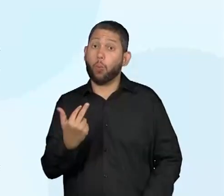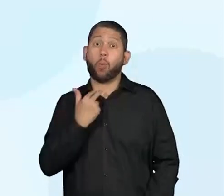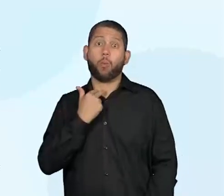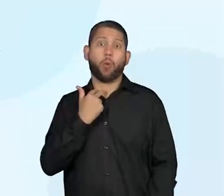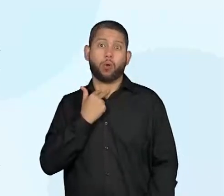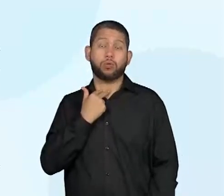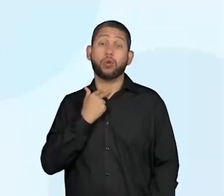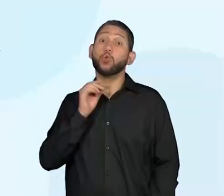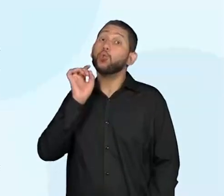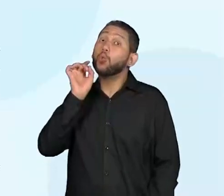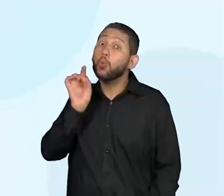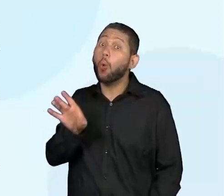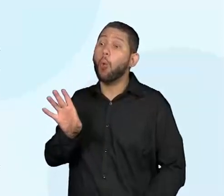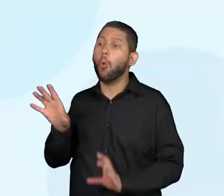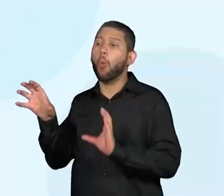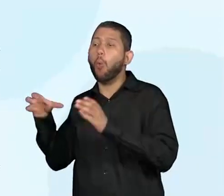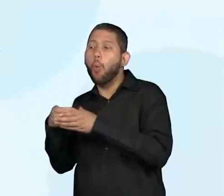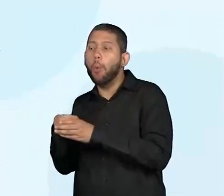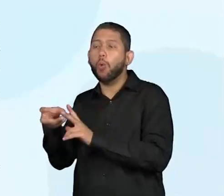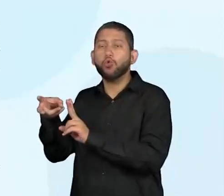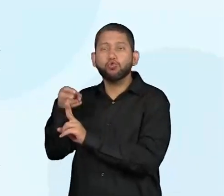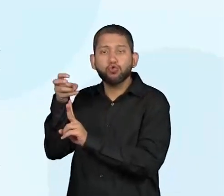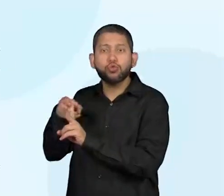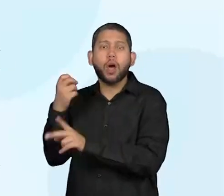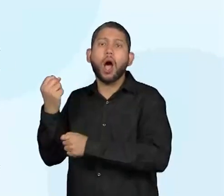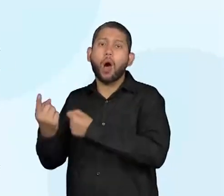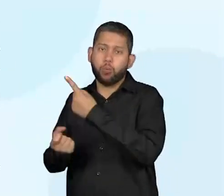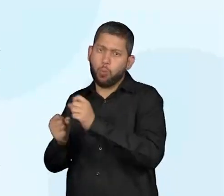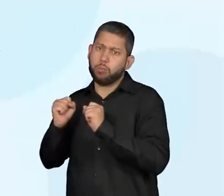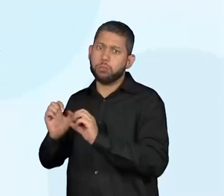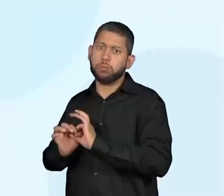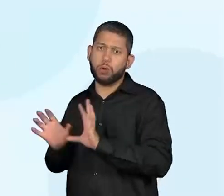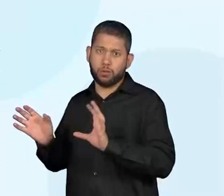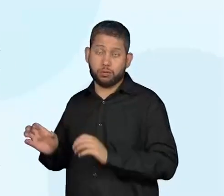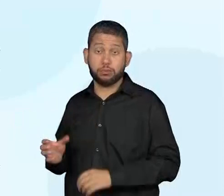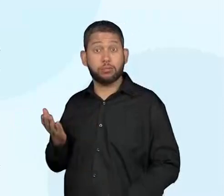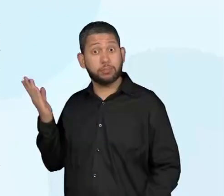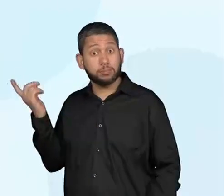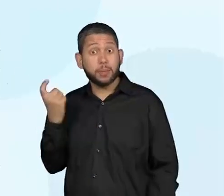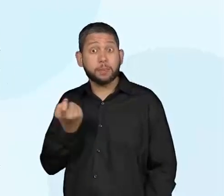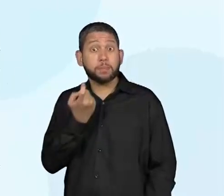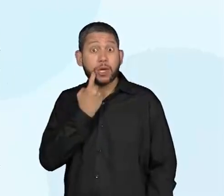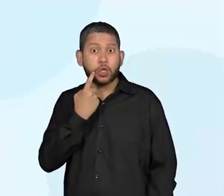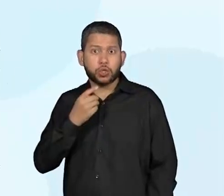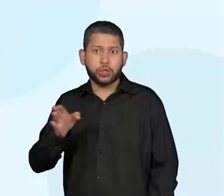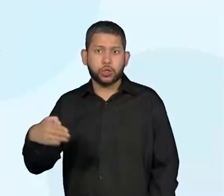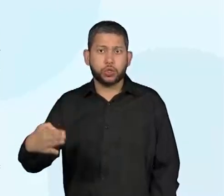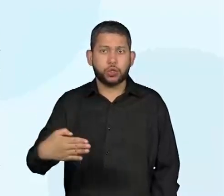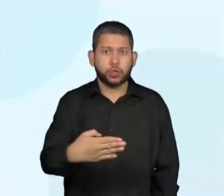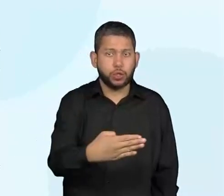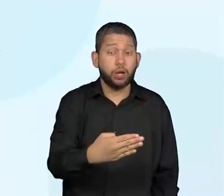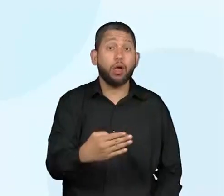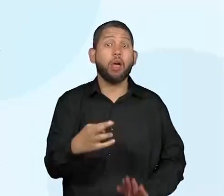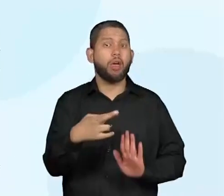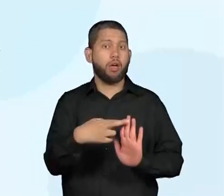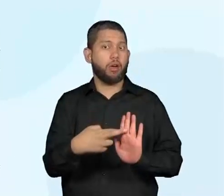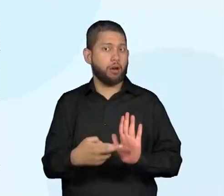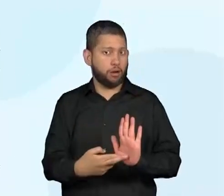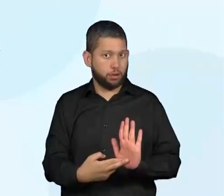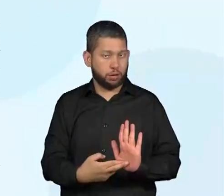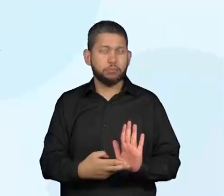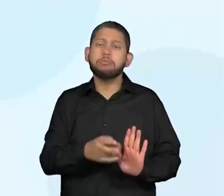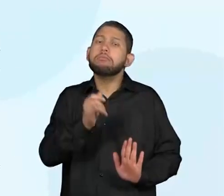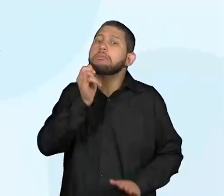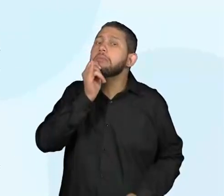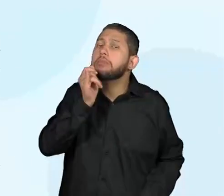comunidades indígenas. Então, no caso da pesca, a pesca é com o peixe, tem outras regras, mas a